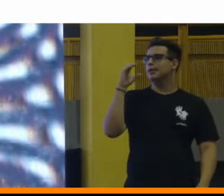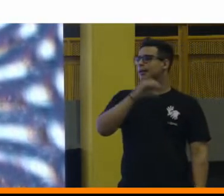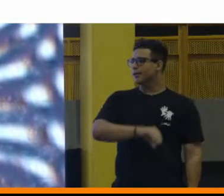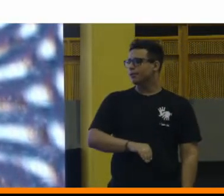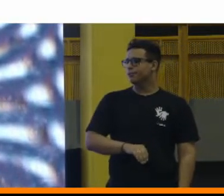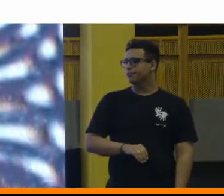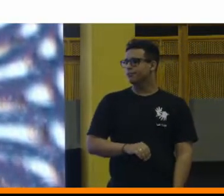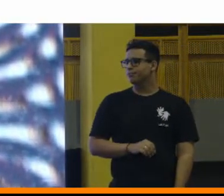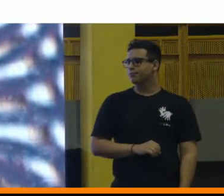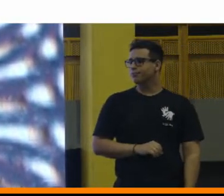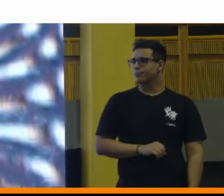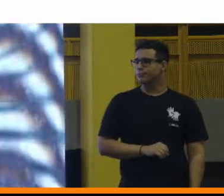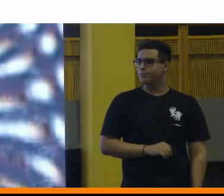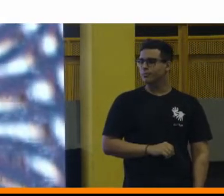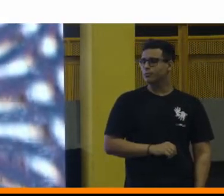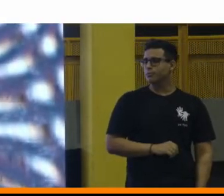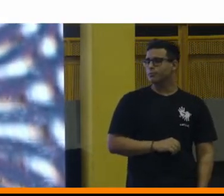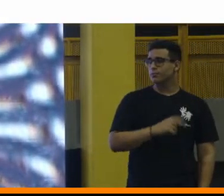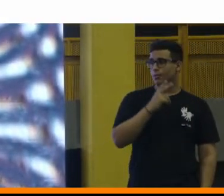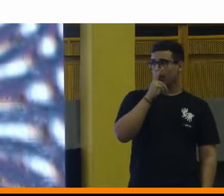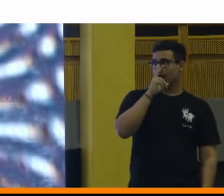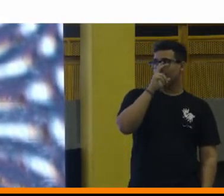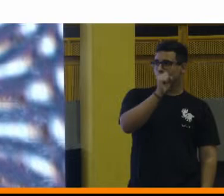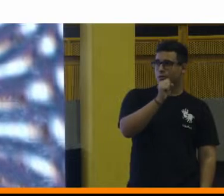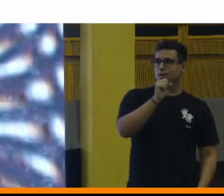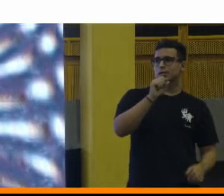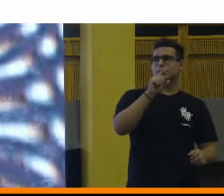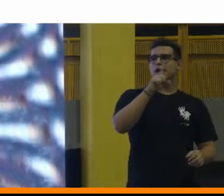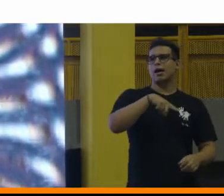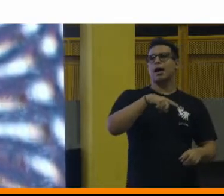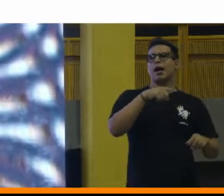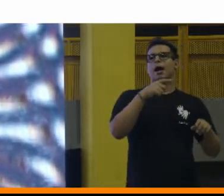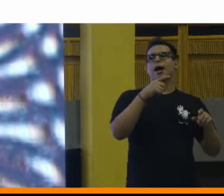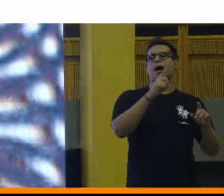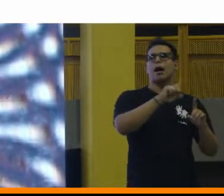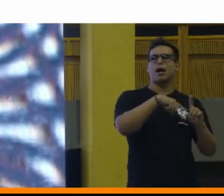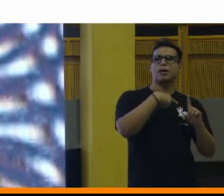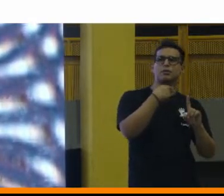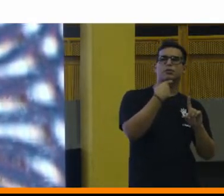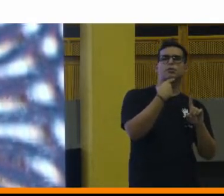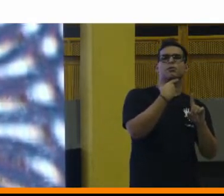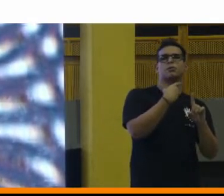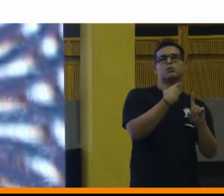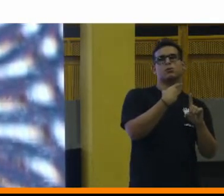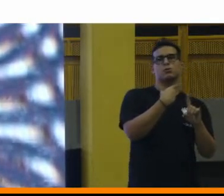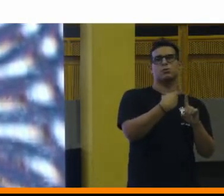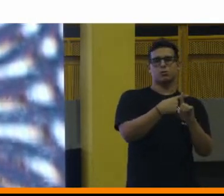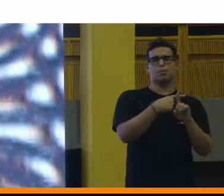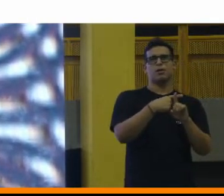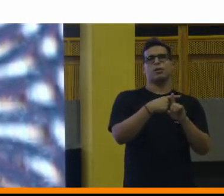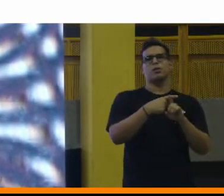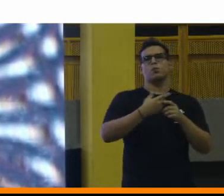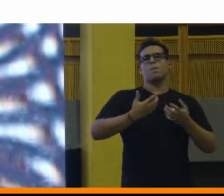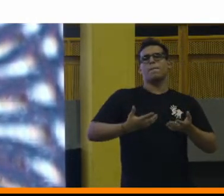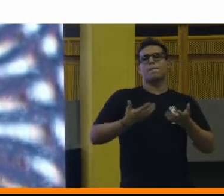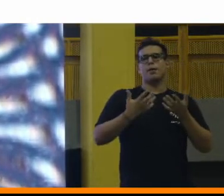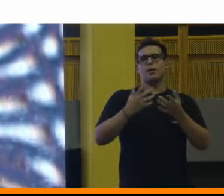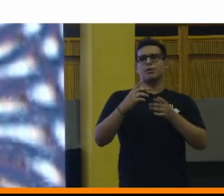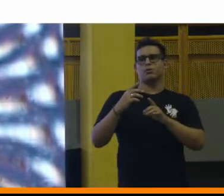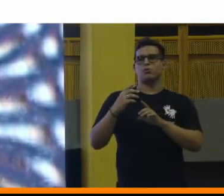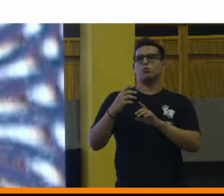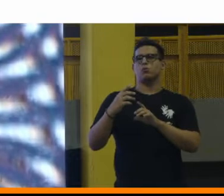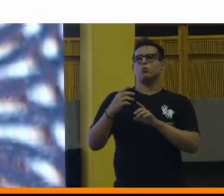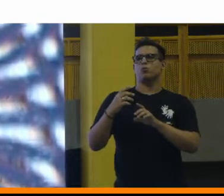A força resultante é o produto da massa pela aceleração. Mas o problema disse que todos